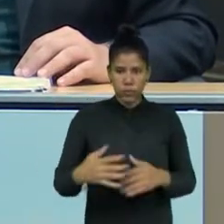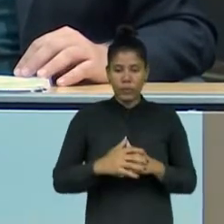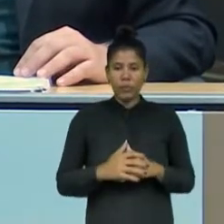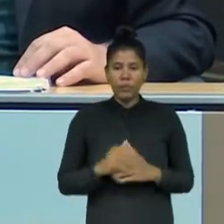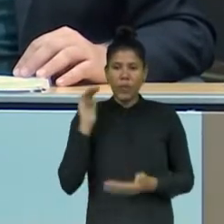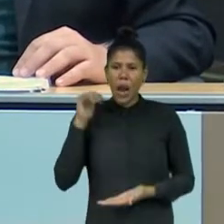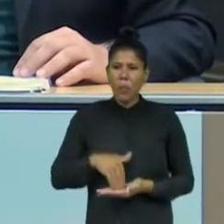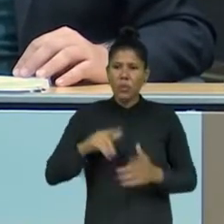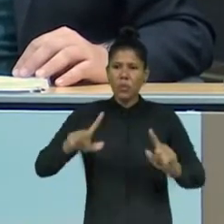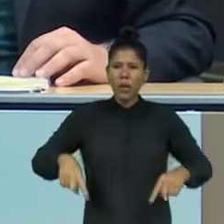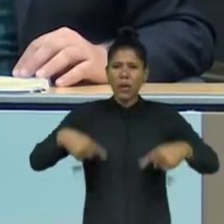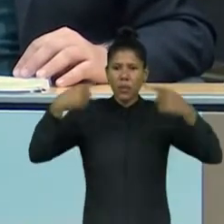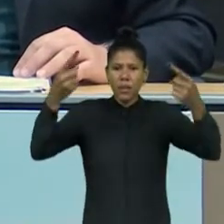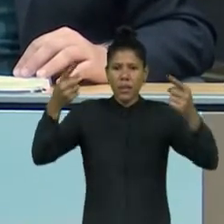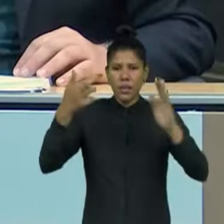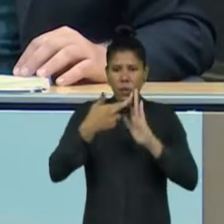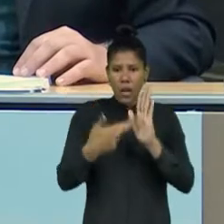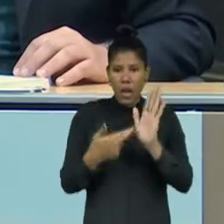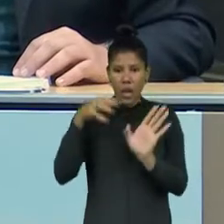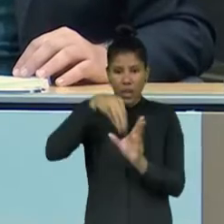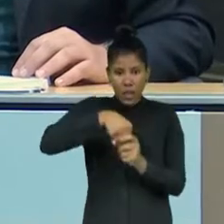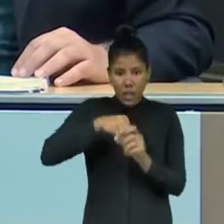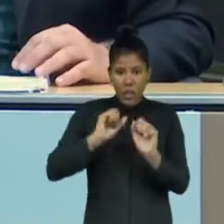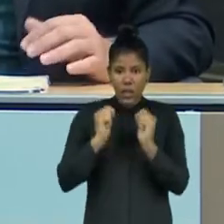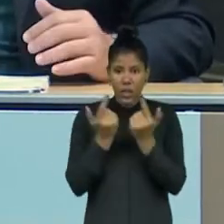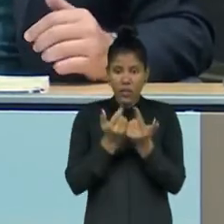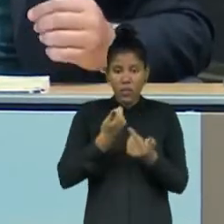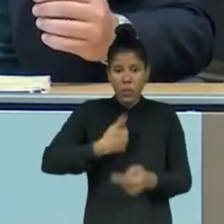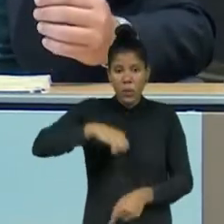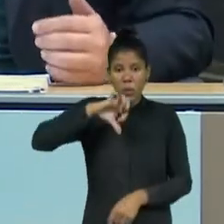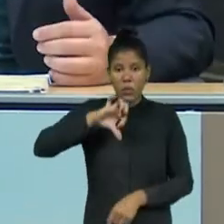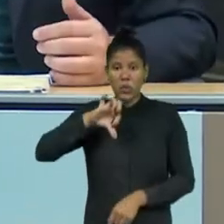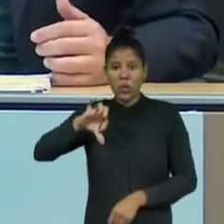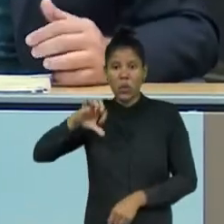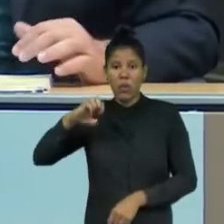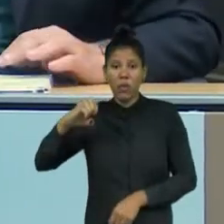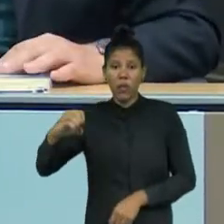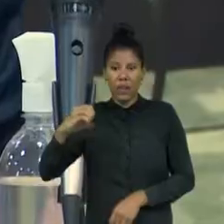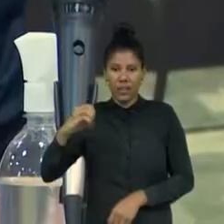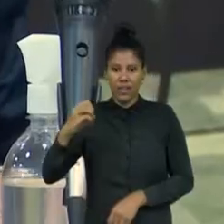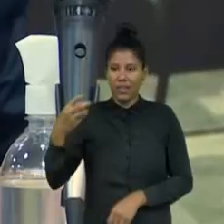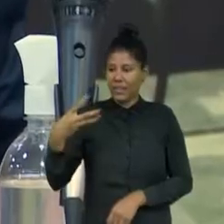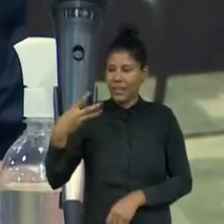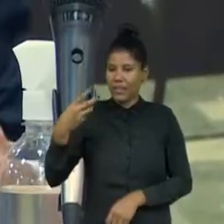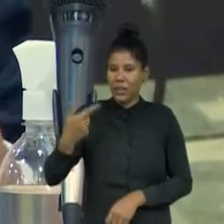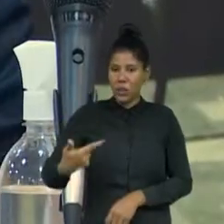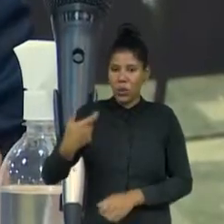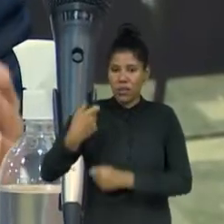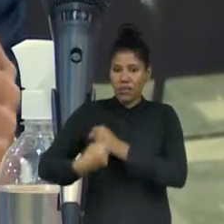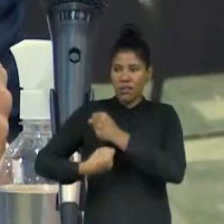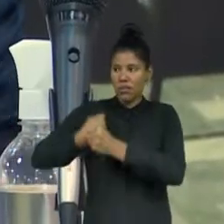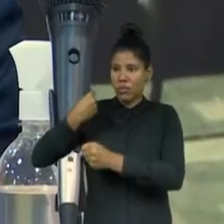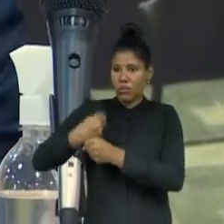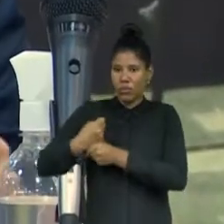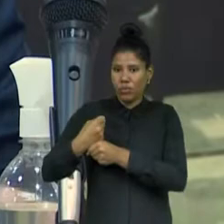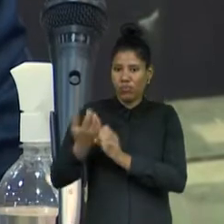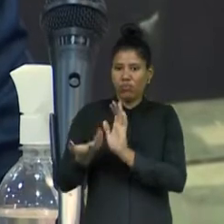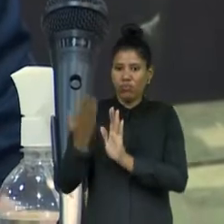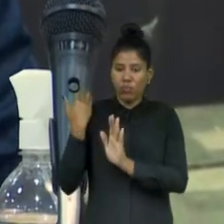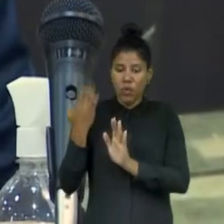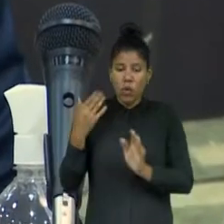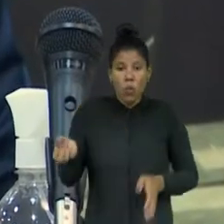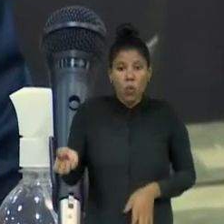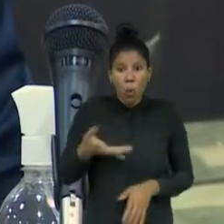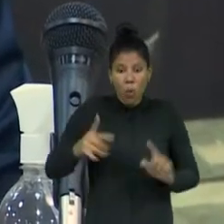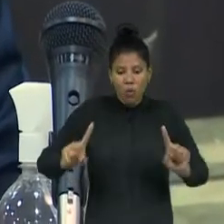Assembleia Legislativa foi feita em 1990, há 32 anos. O novo regimento traz uma atualização